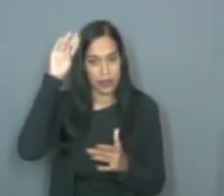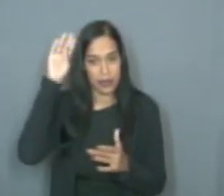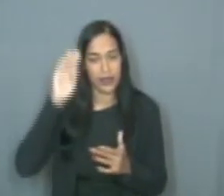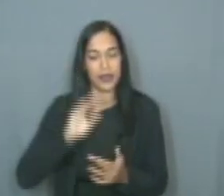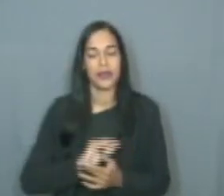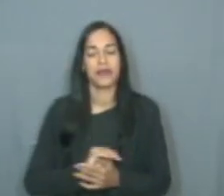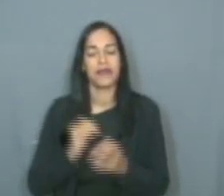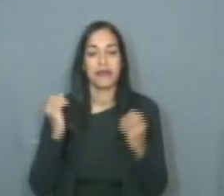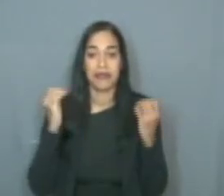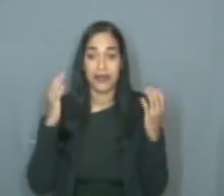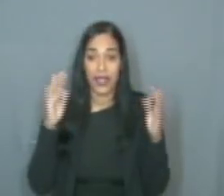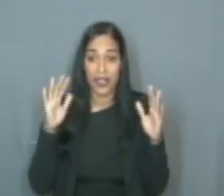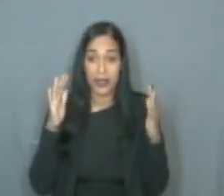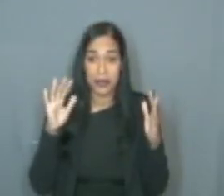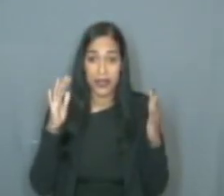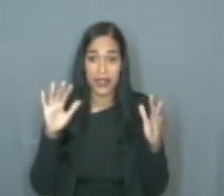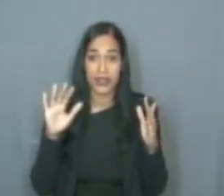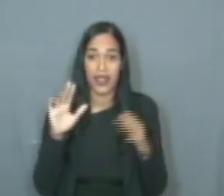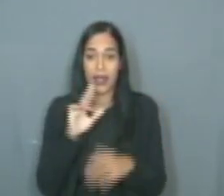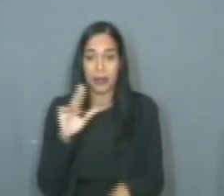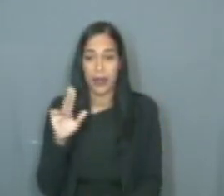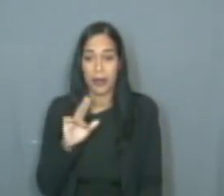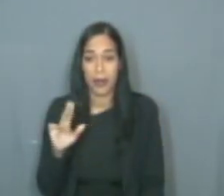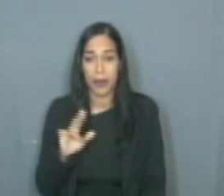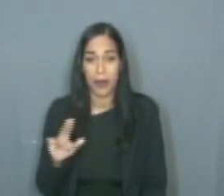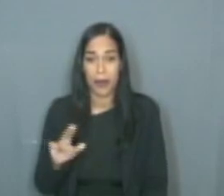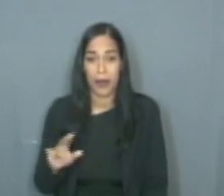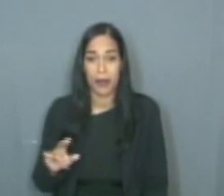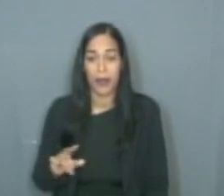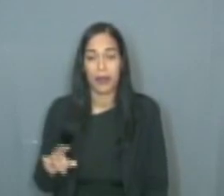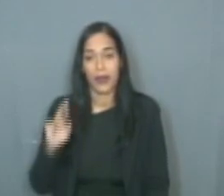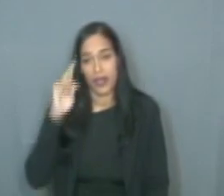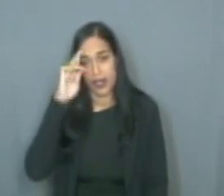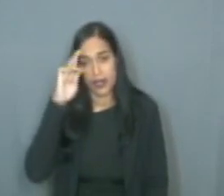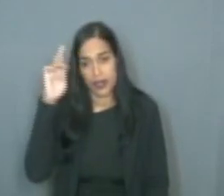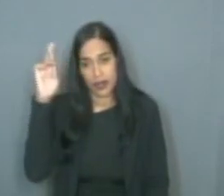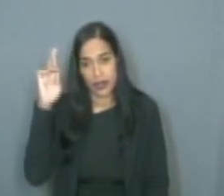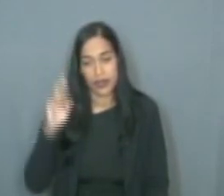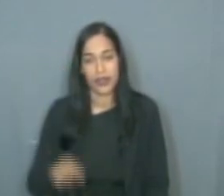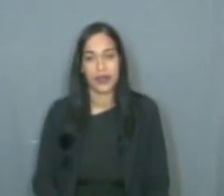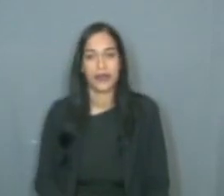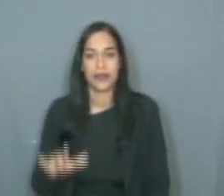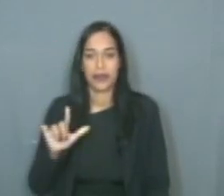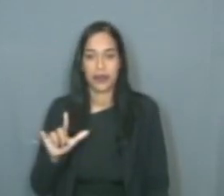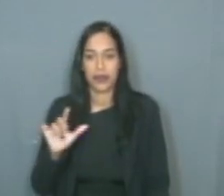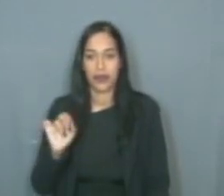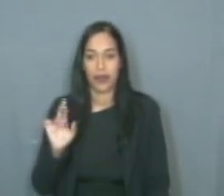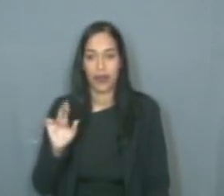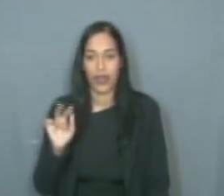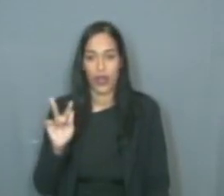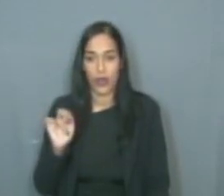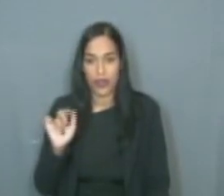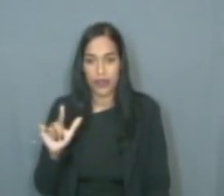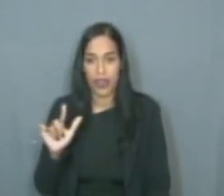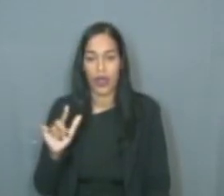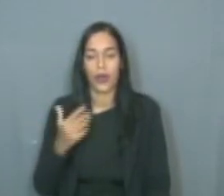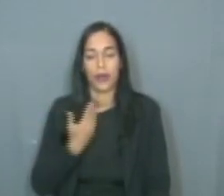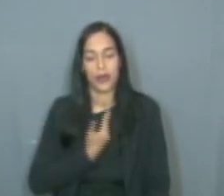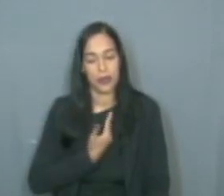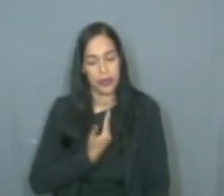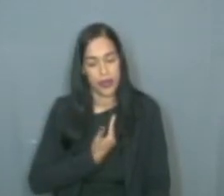queria parabenizar aqui, vou dizer os nomes, que eu não sei o nome de todos, a diretoria. Lourival Holanda, meu